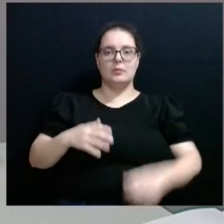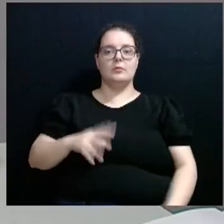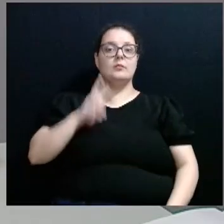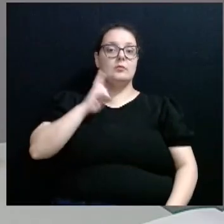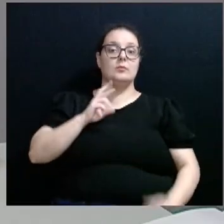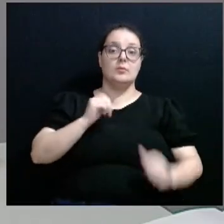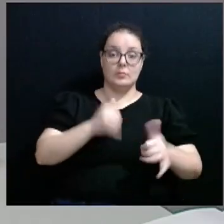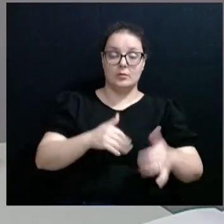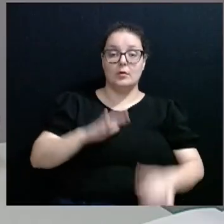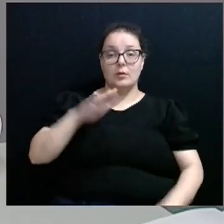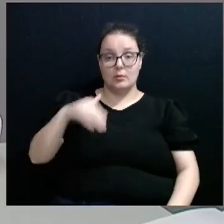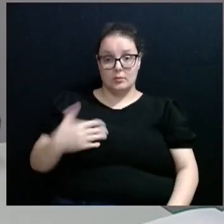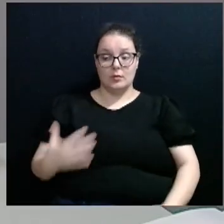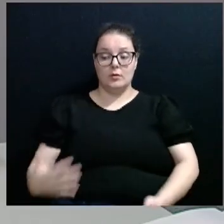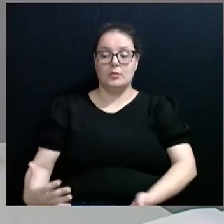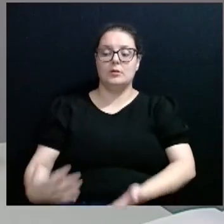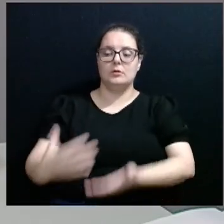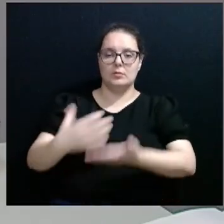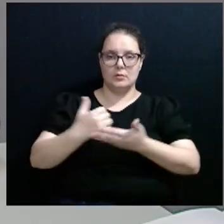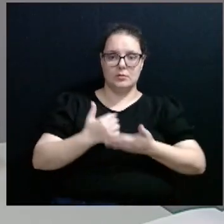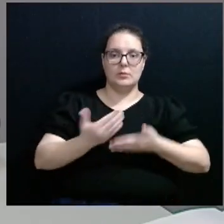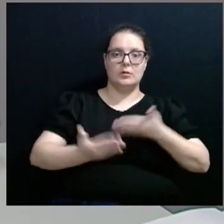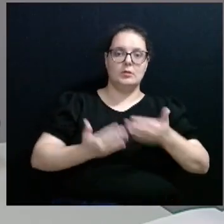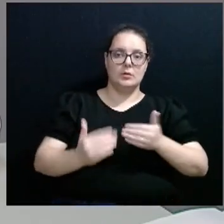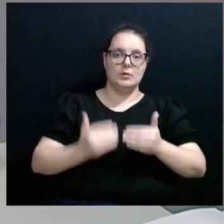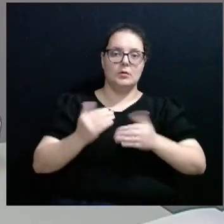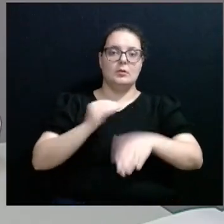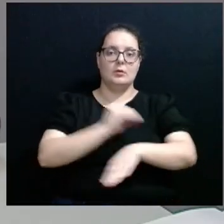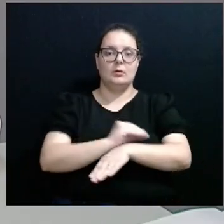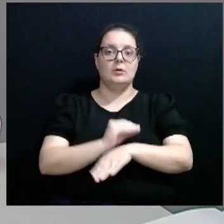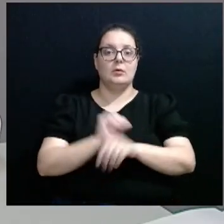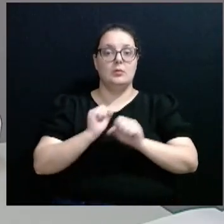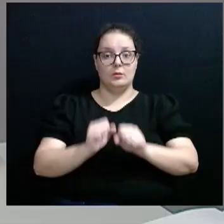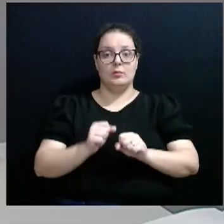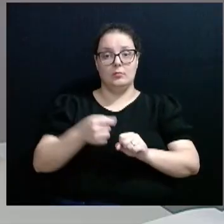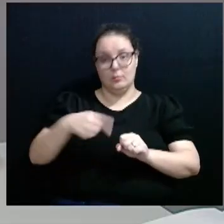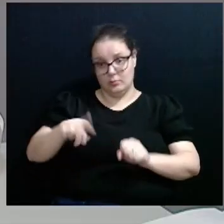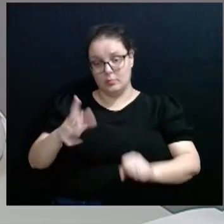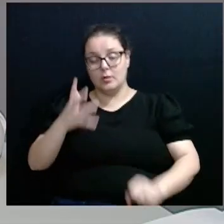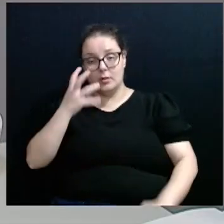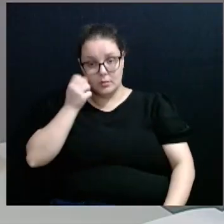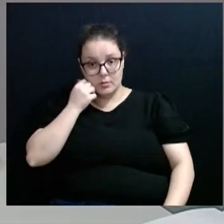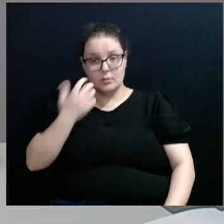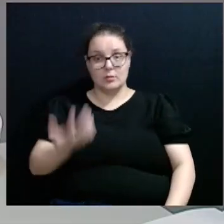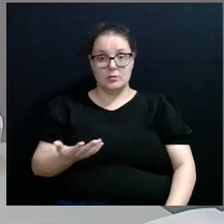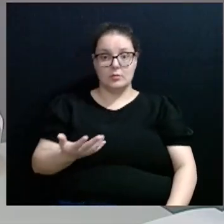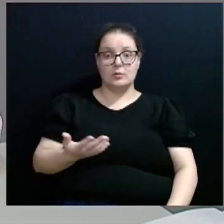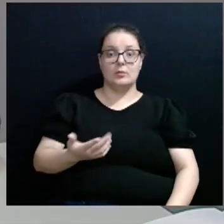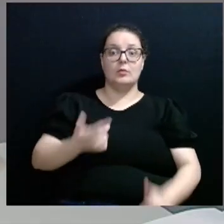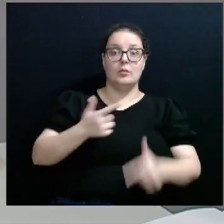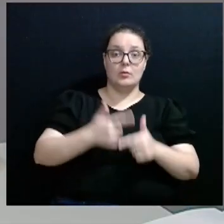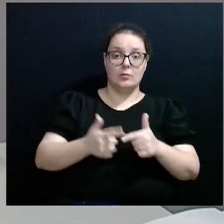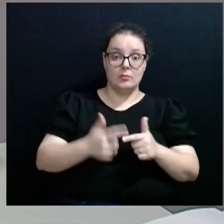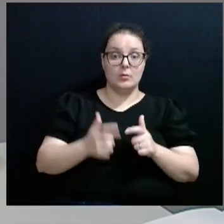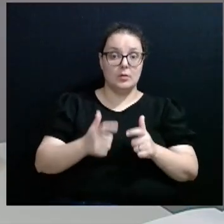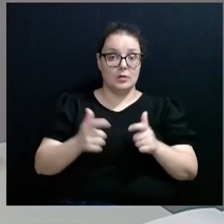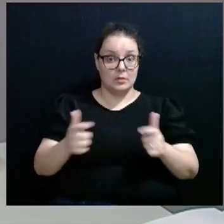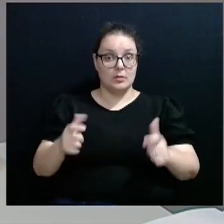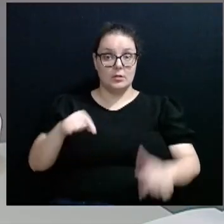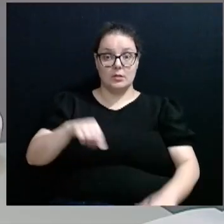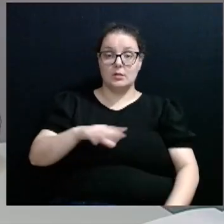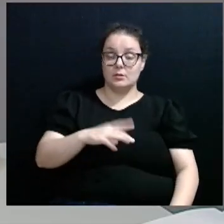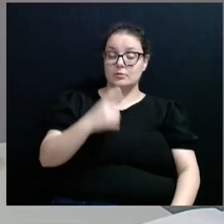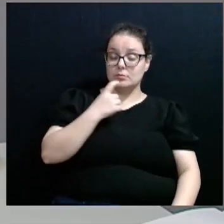são recuperados, são tratados e podem ir para adoção, um problema que tem crescido em Campinas é que